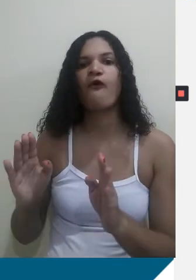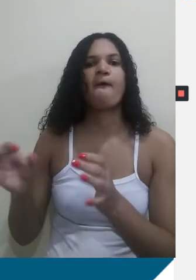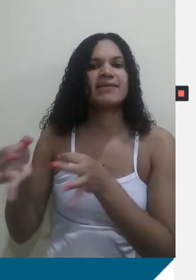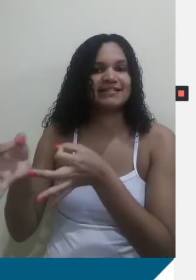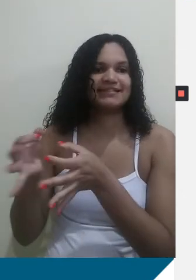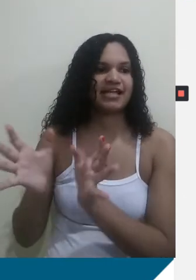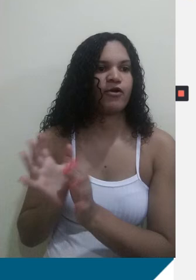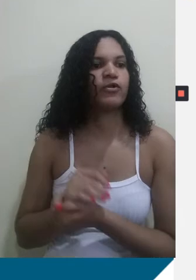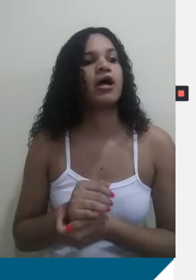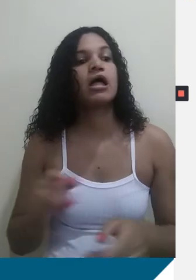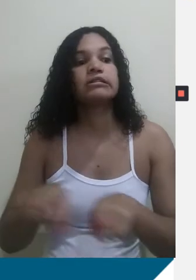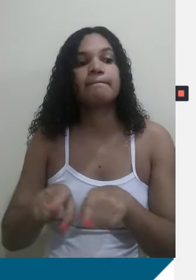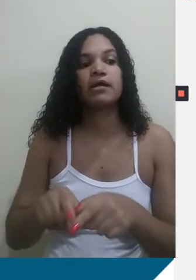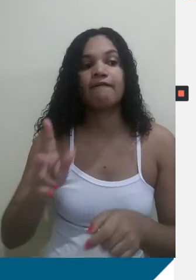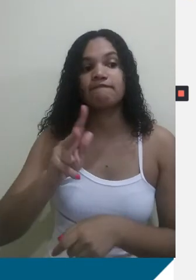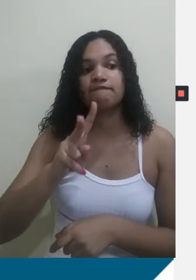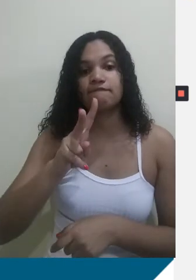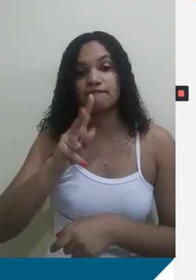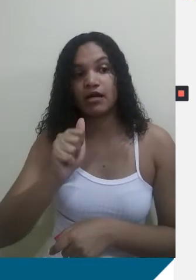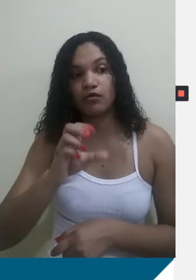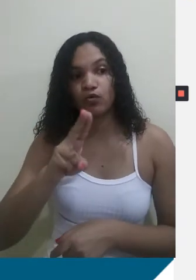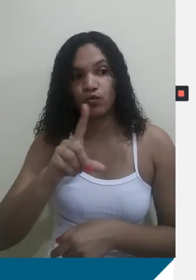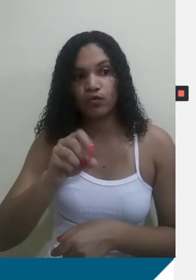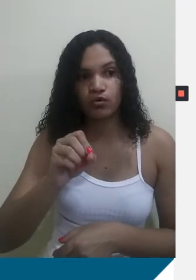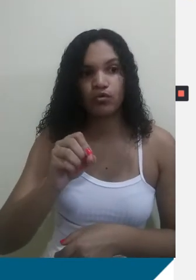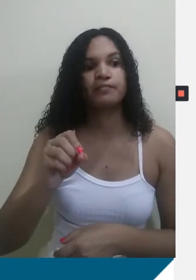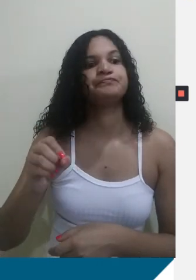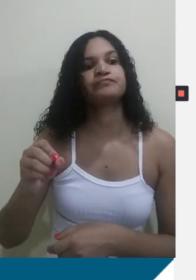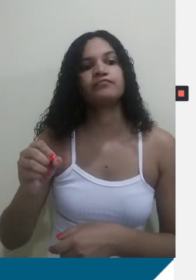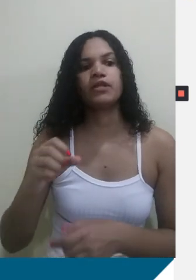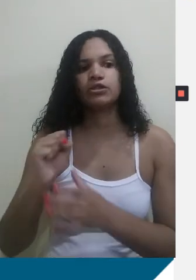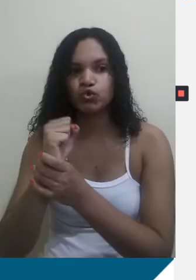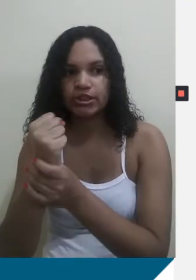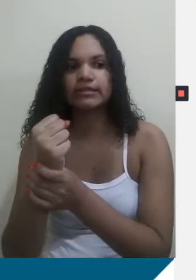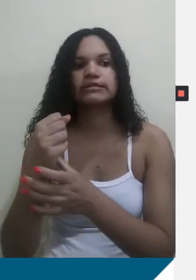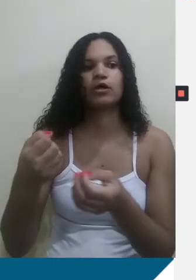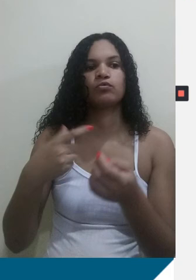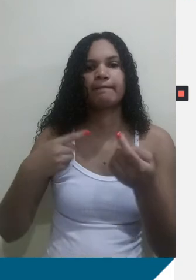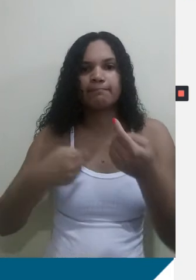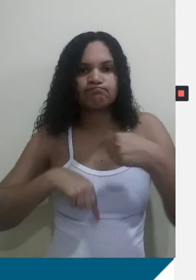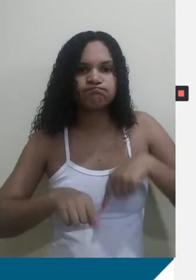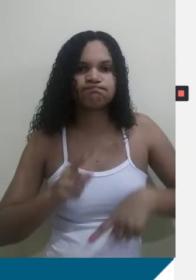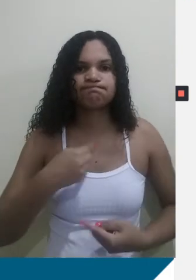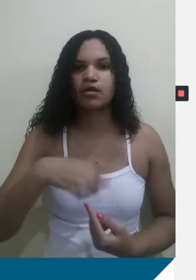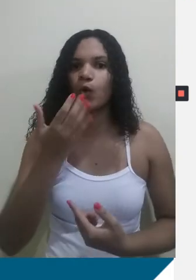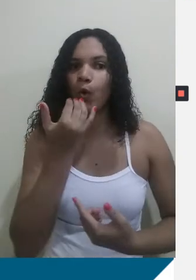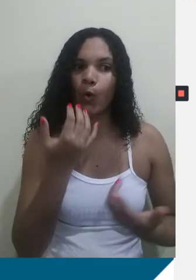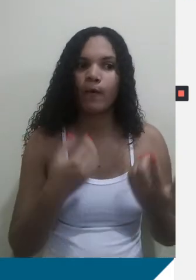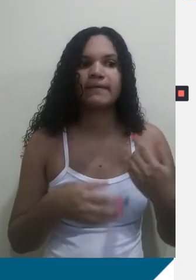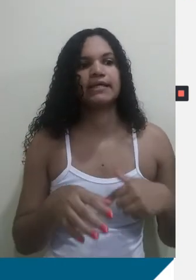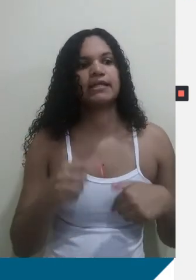os processos de difusão, entrada e saída de água da célula. Novamente repito e solicito que vocês procurem dar